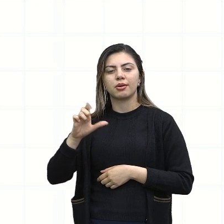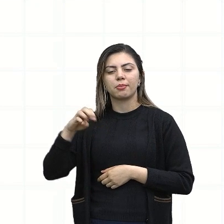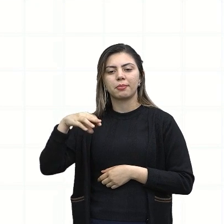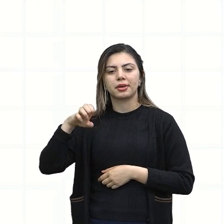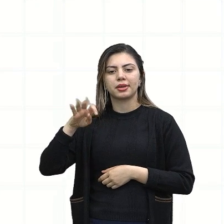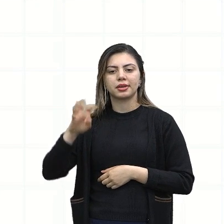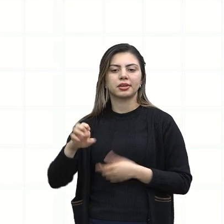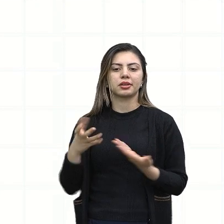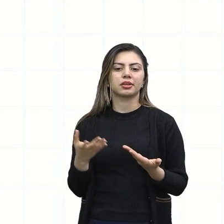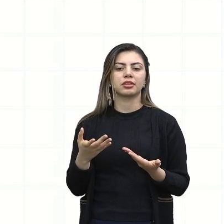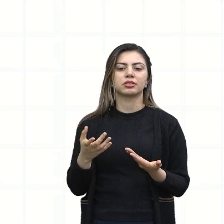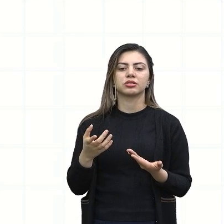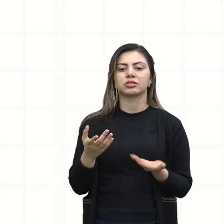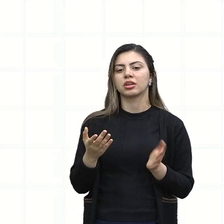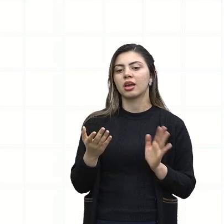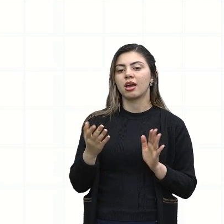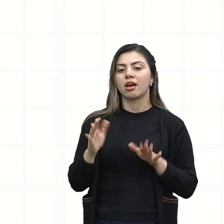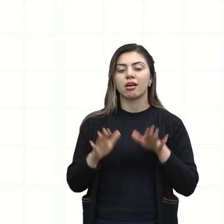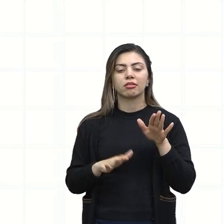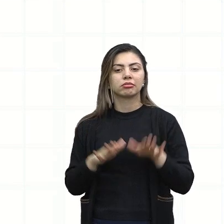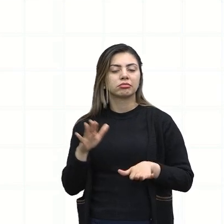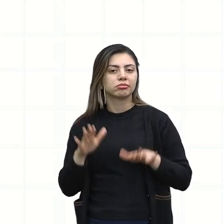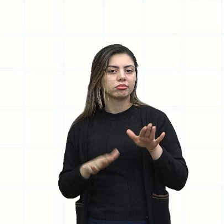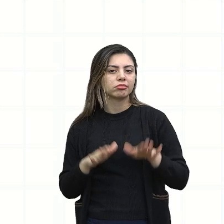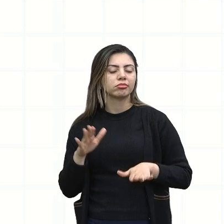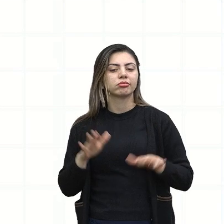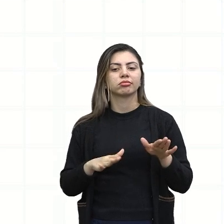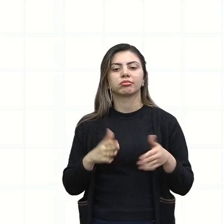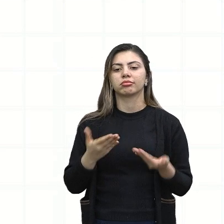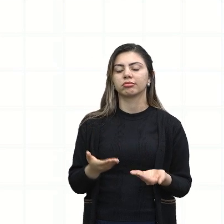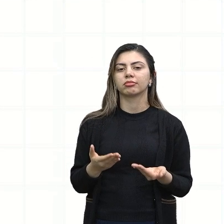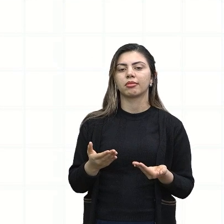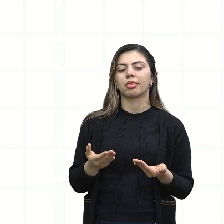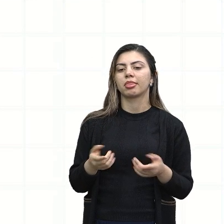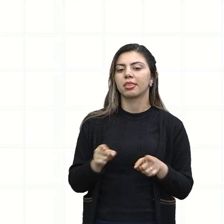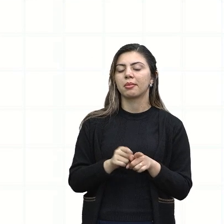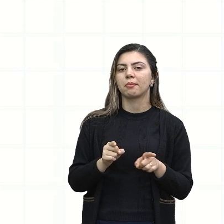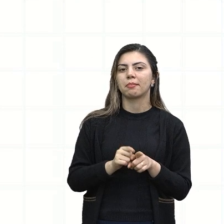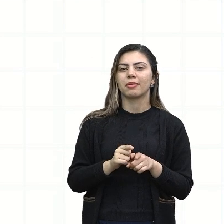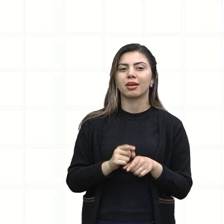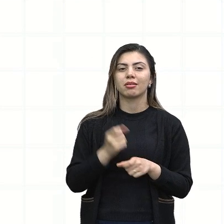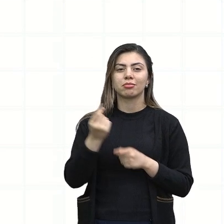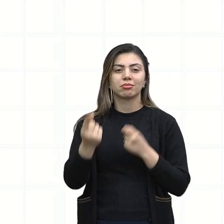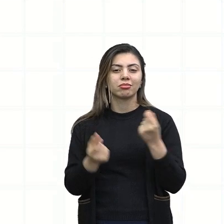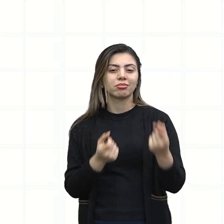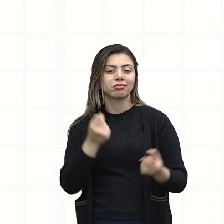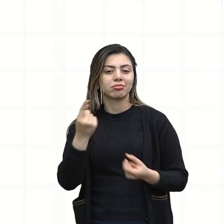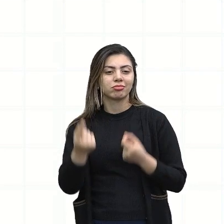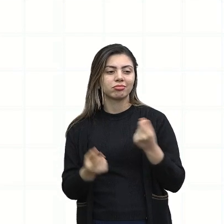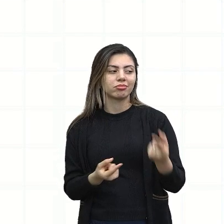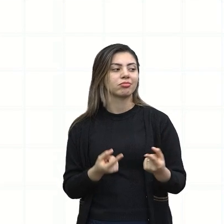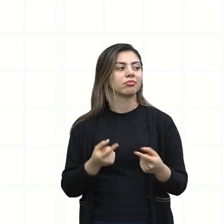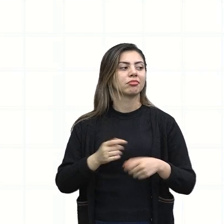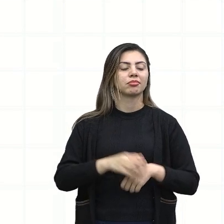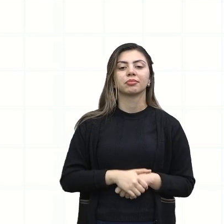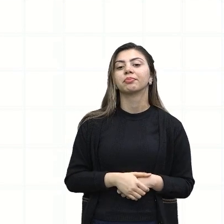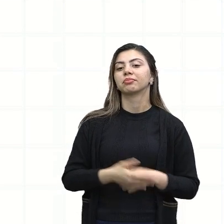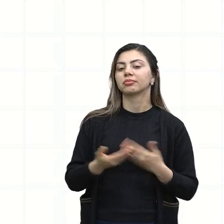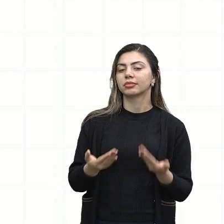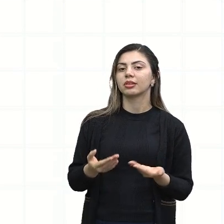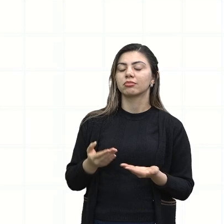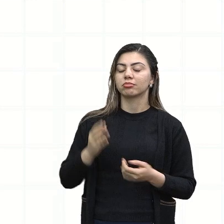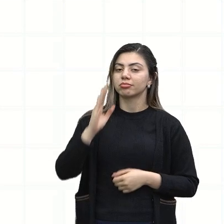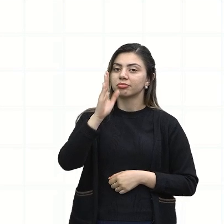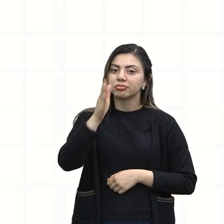Sometimes, de vez em quando. Rarely, como parece aí, raramente. Often,